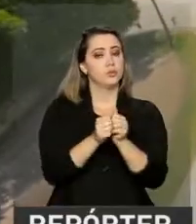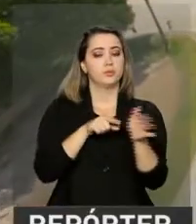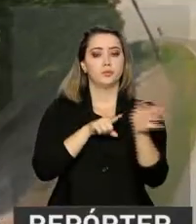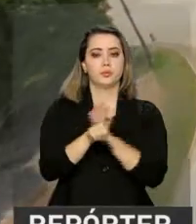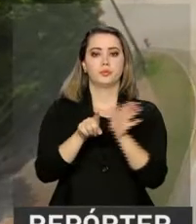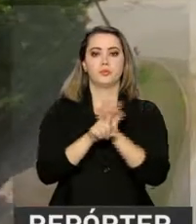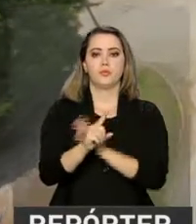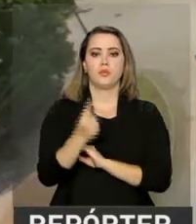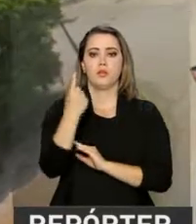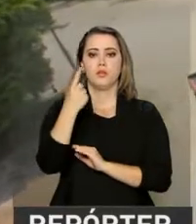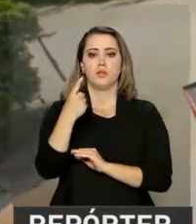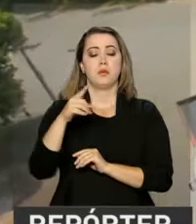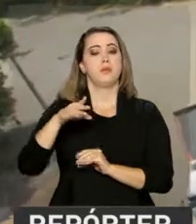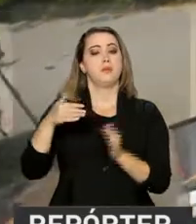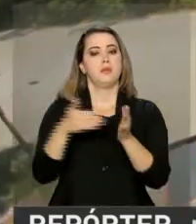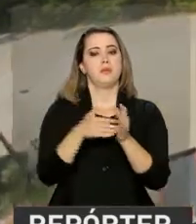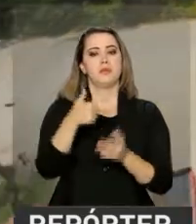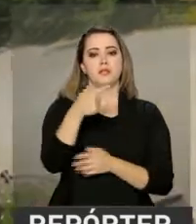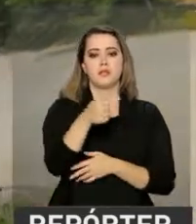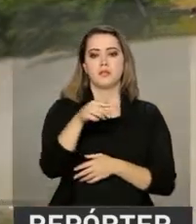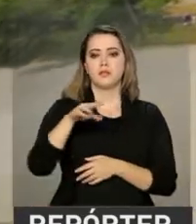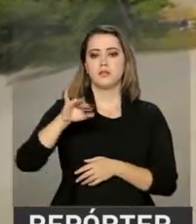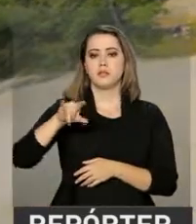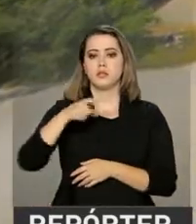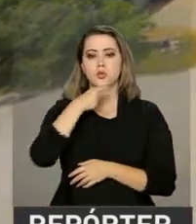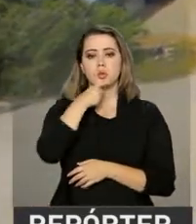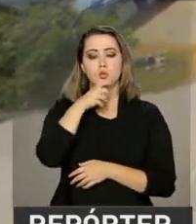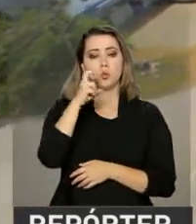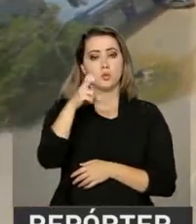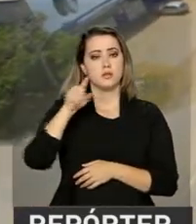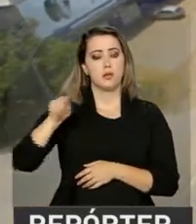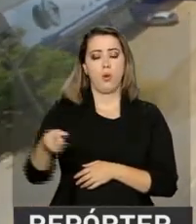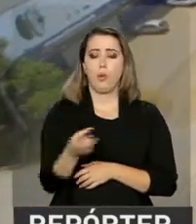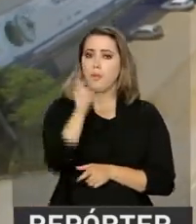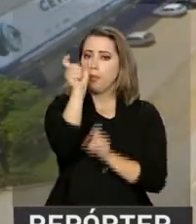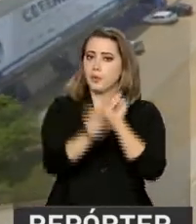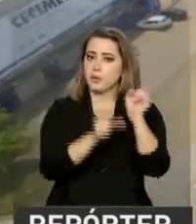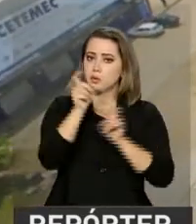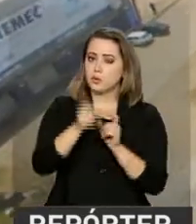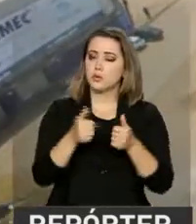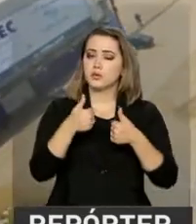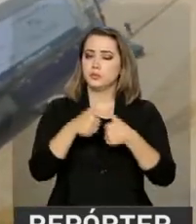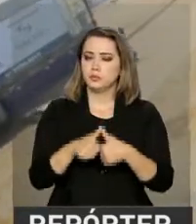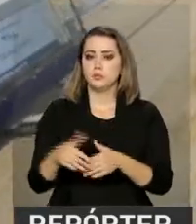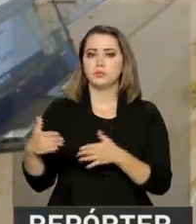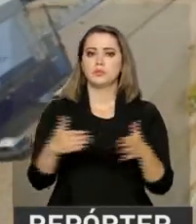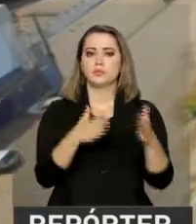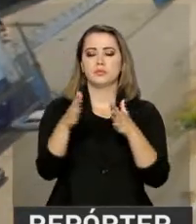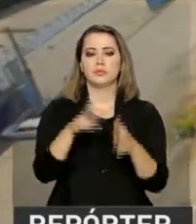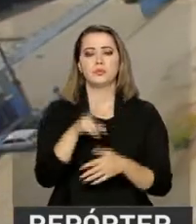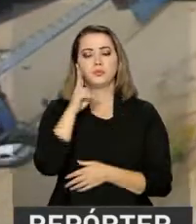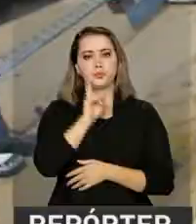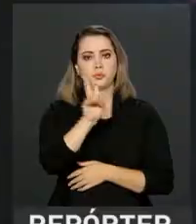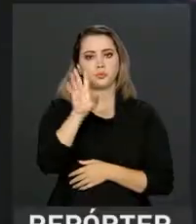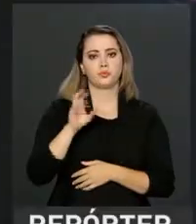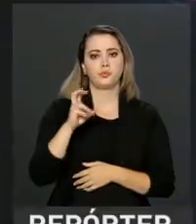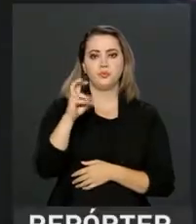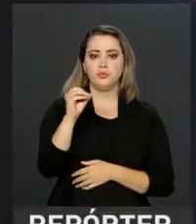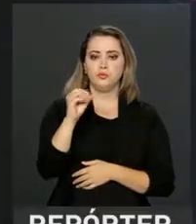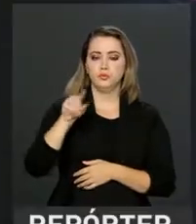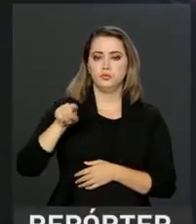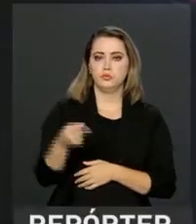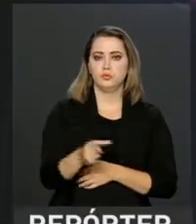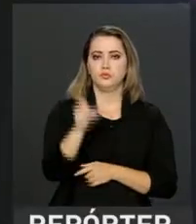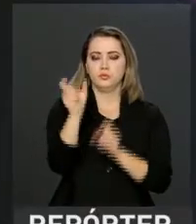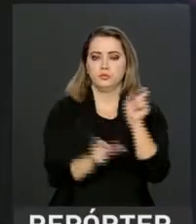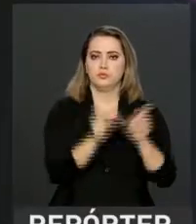De 1º a 7 de julho, 5 mil militares do Exército estarão nas rodovias para ouvir mais de 500 mil pessoas. O